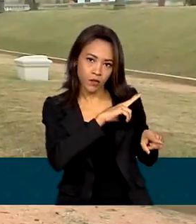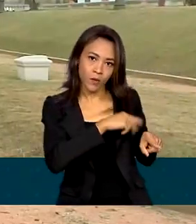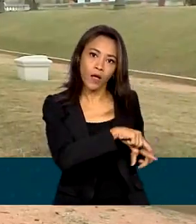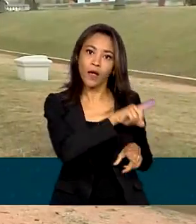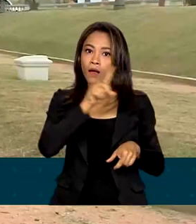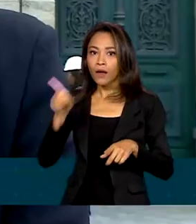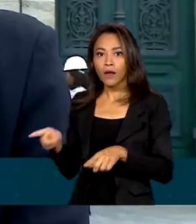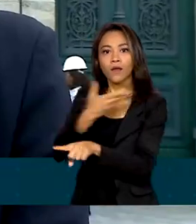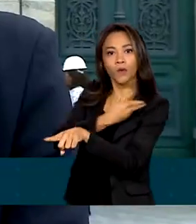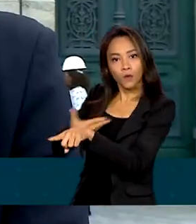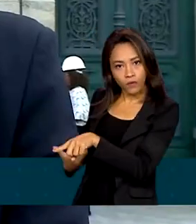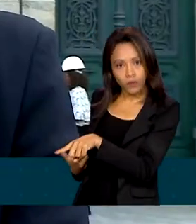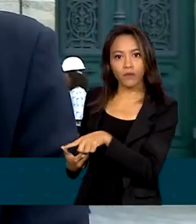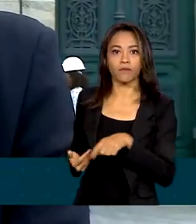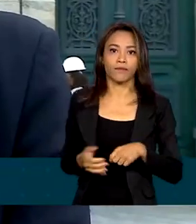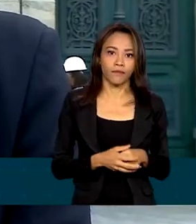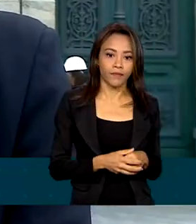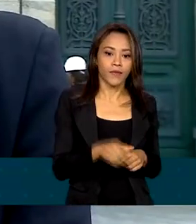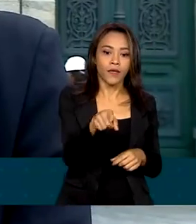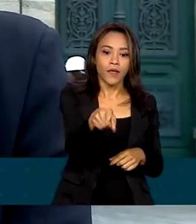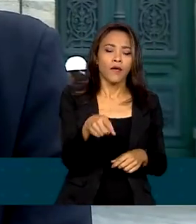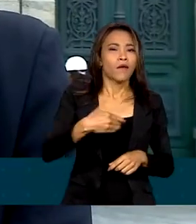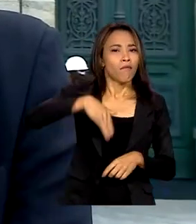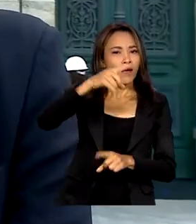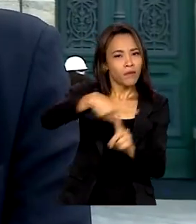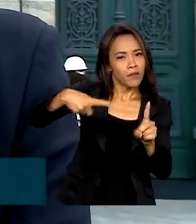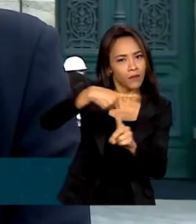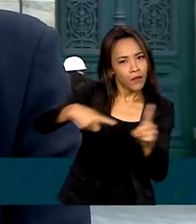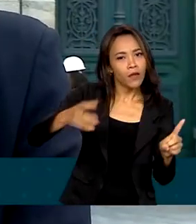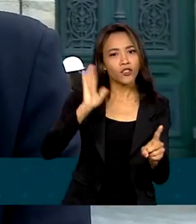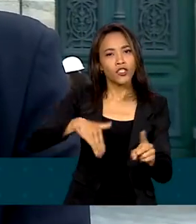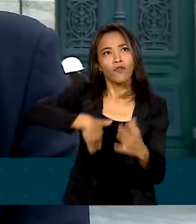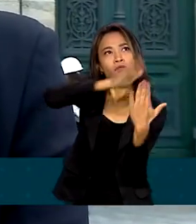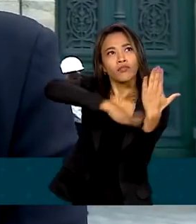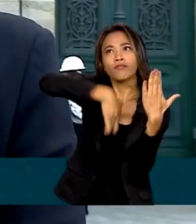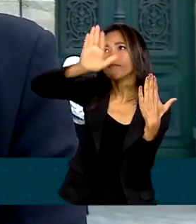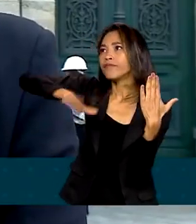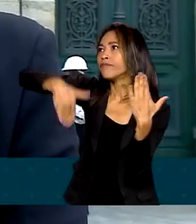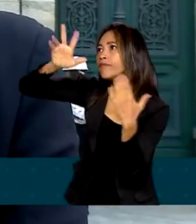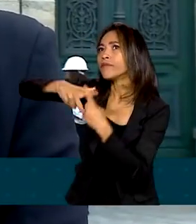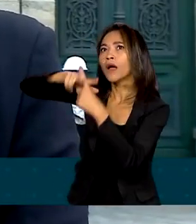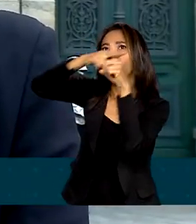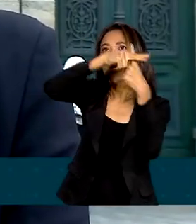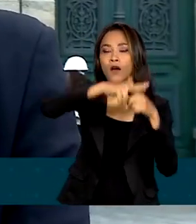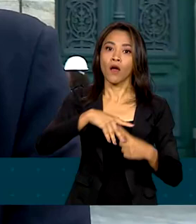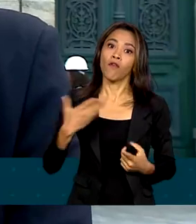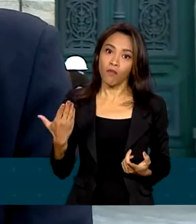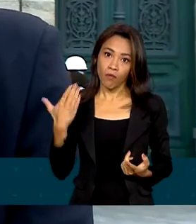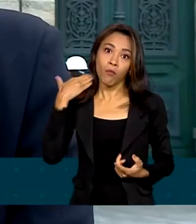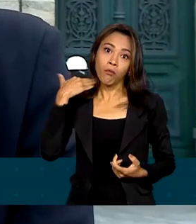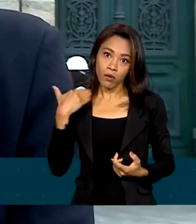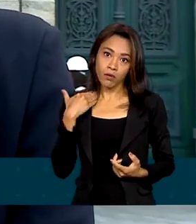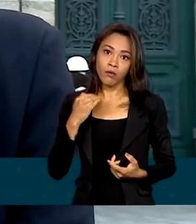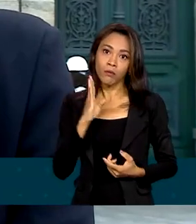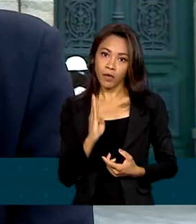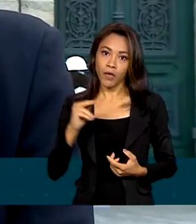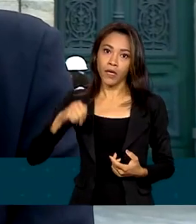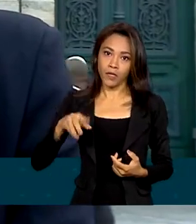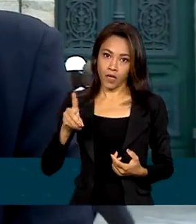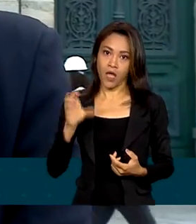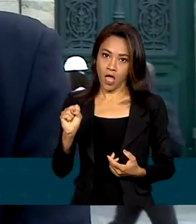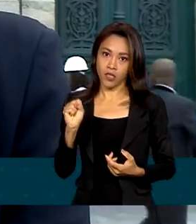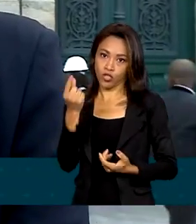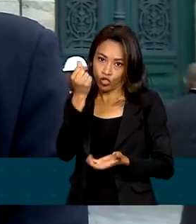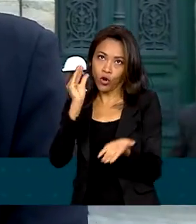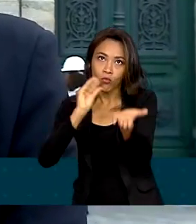poder público. Mais da metade, tudo que foi feito em termos de restauração, recuperação, foi o BNDES que financiou. E aqui no Museu Nacional